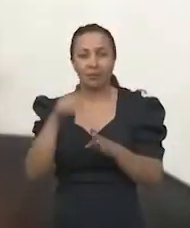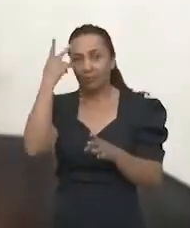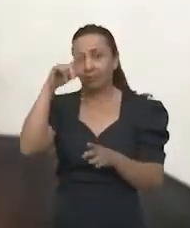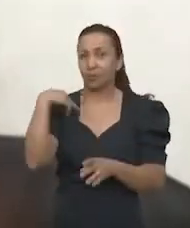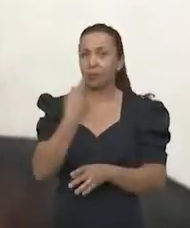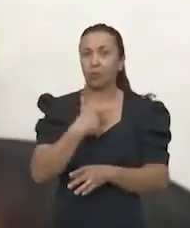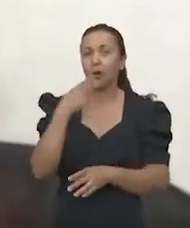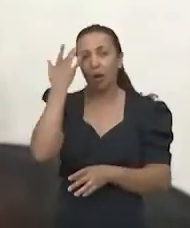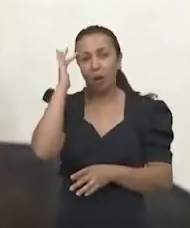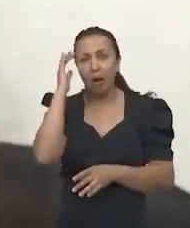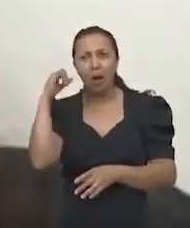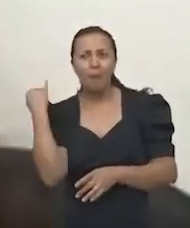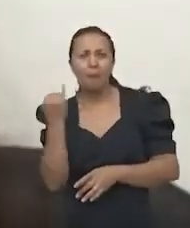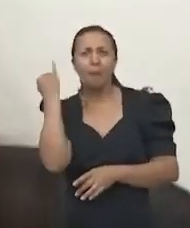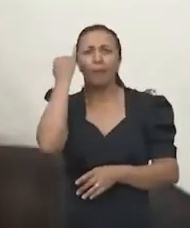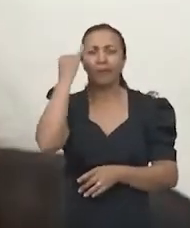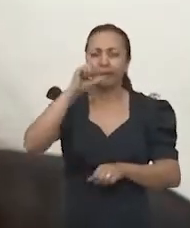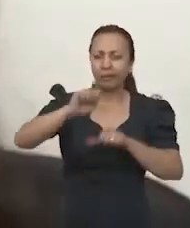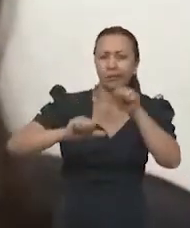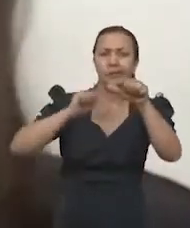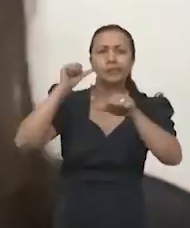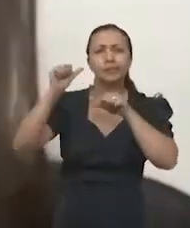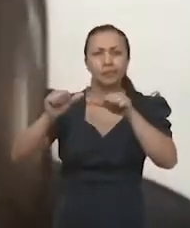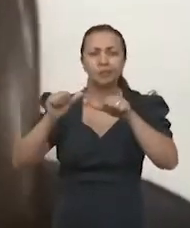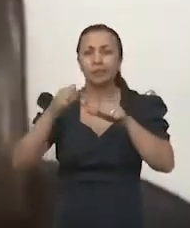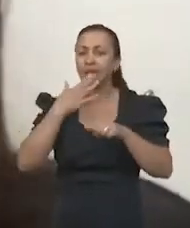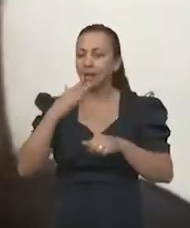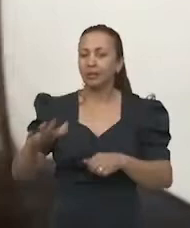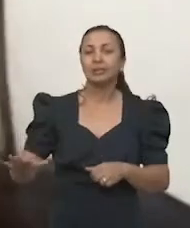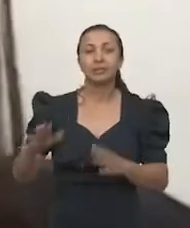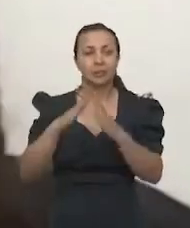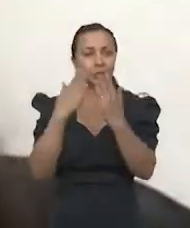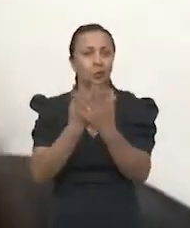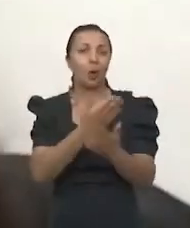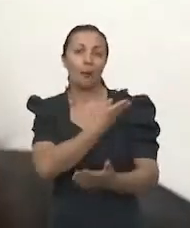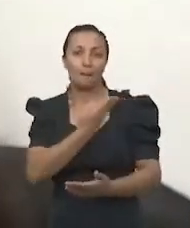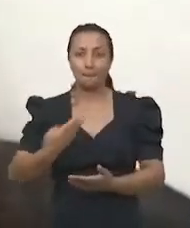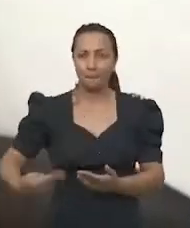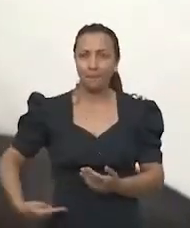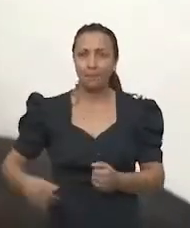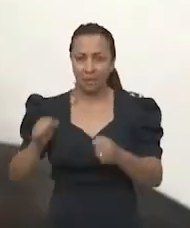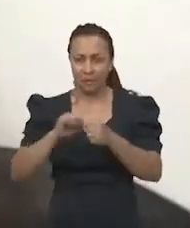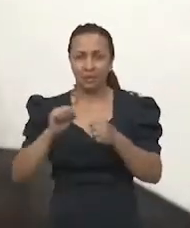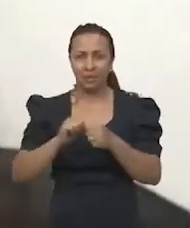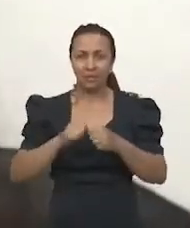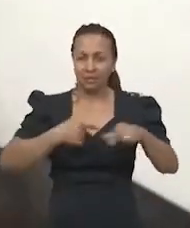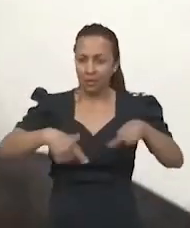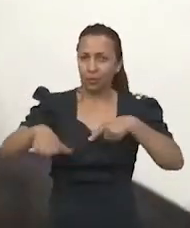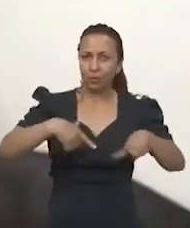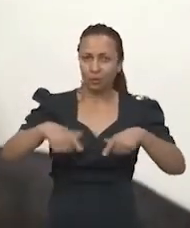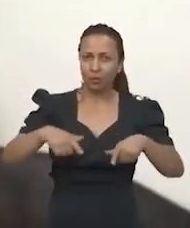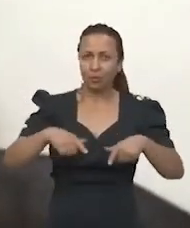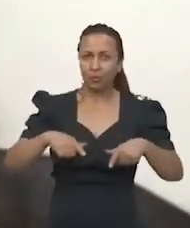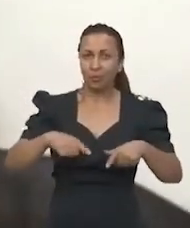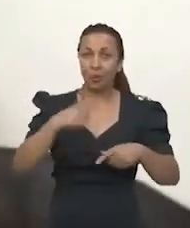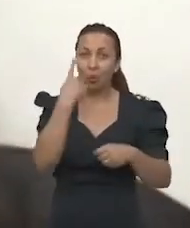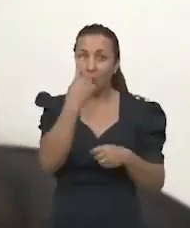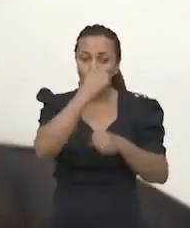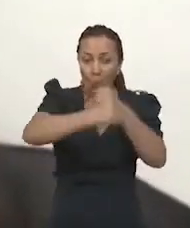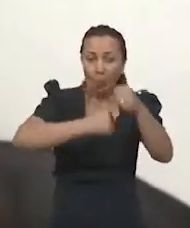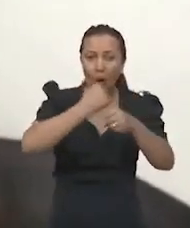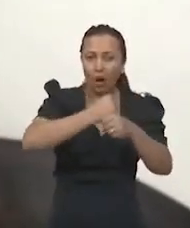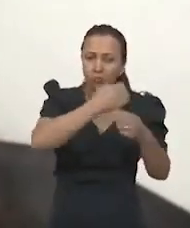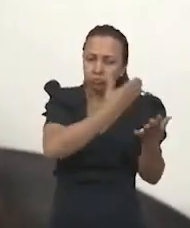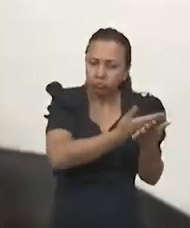coisa que para nós foi muito importante é que o desempenho dessas crianças da escola pública, né, que fizeram esse trabalho durante